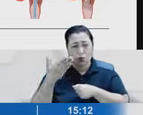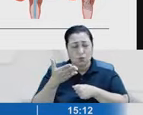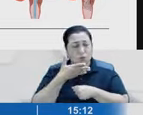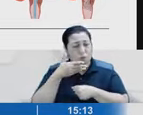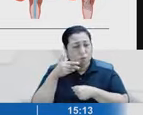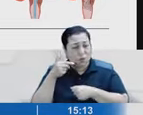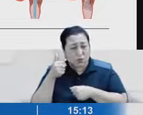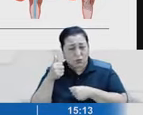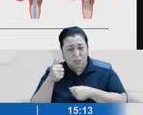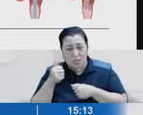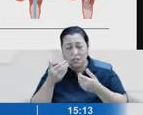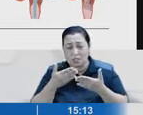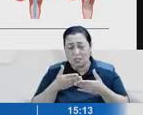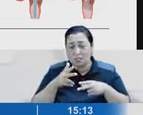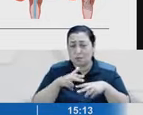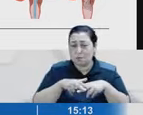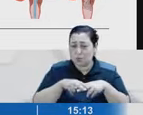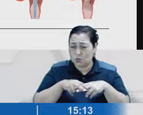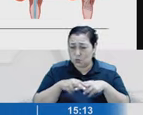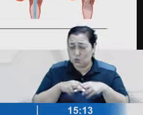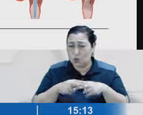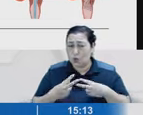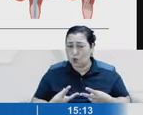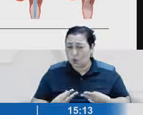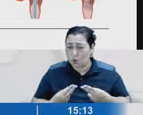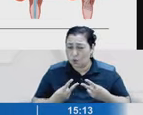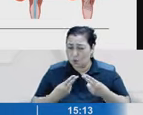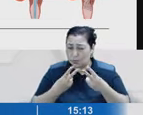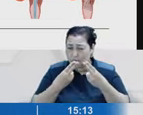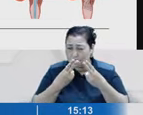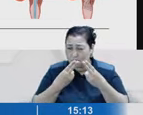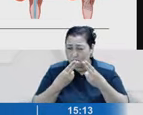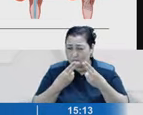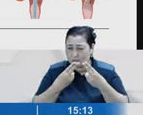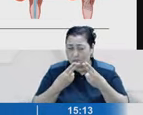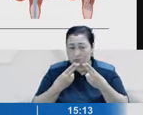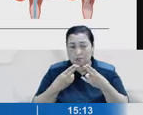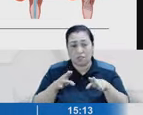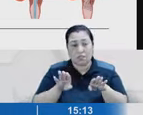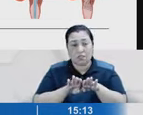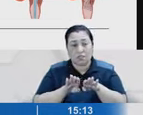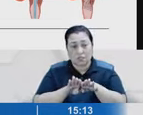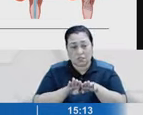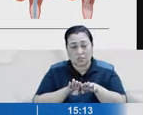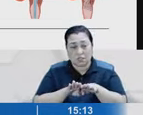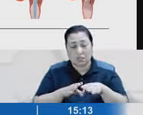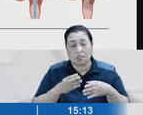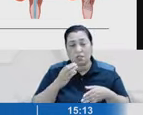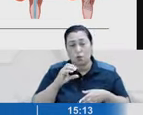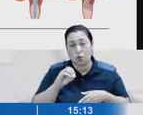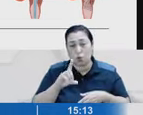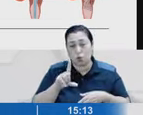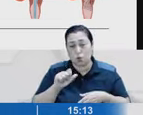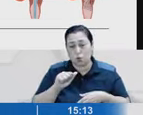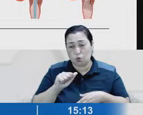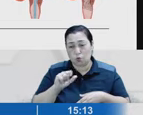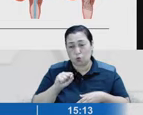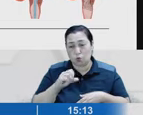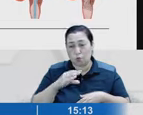melhorar a condição clínica desse paciente e operá-lo de forma eletiva. Isso também com a colonoscopia,